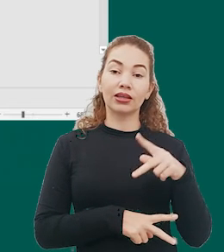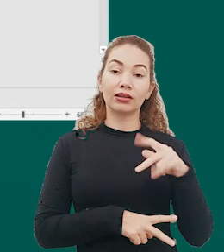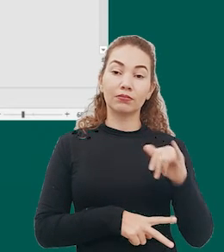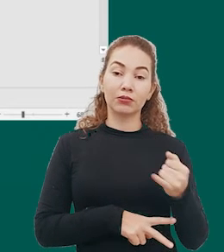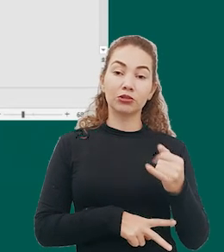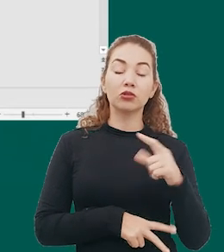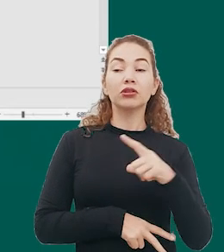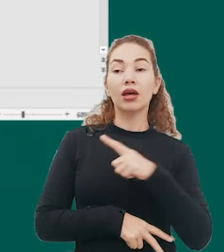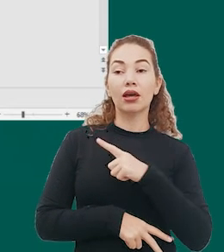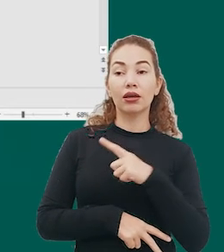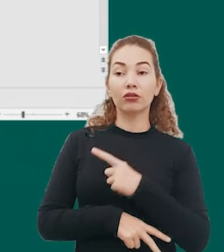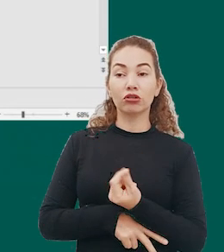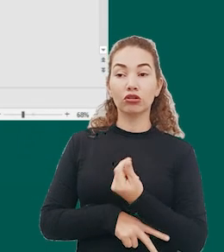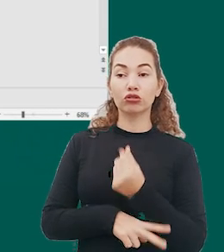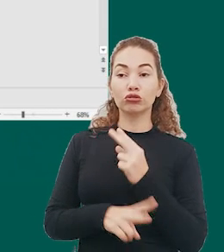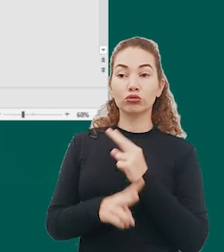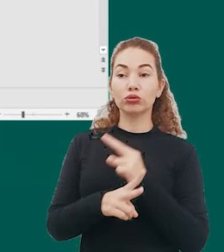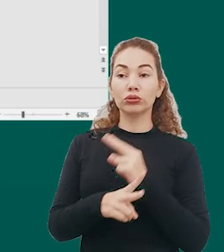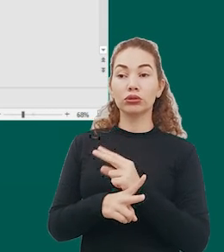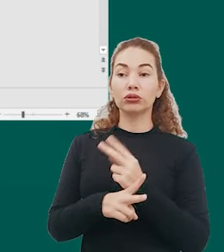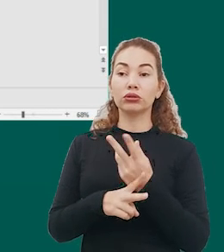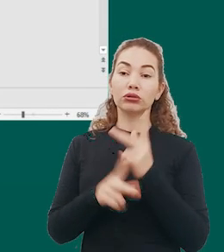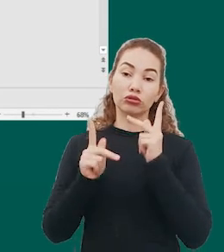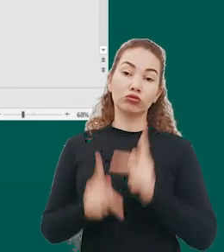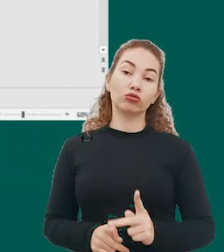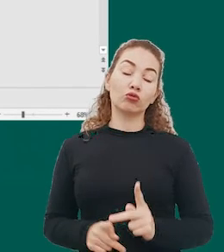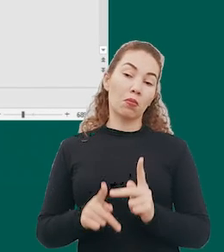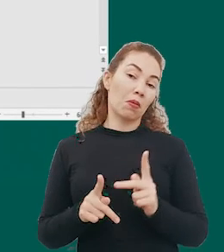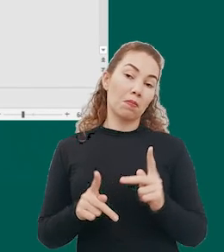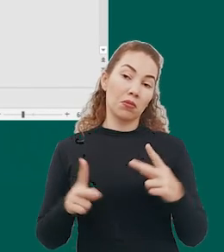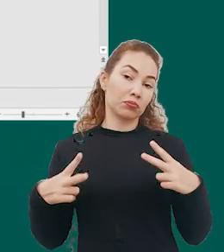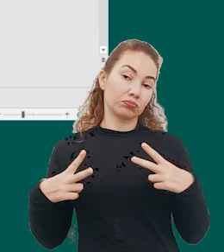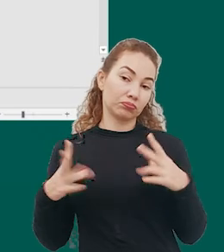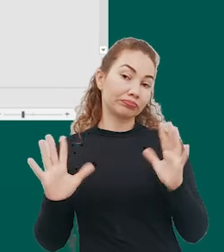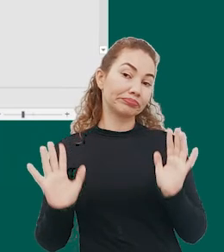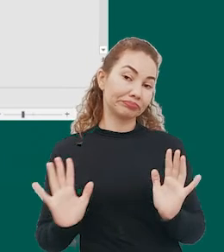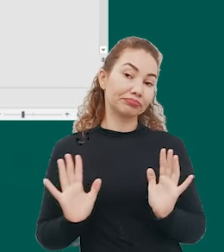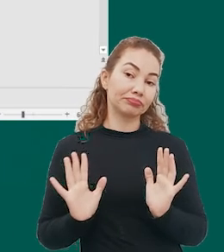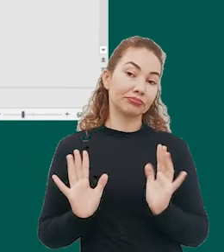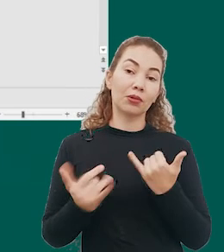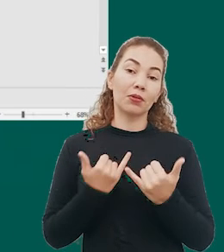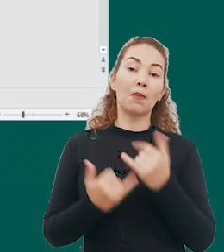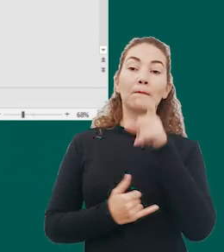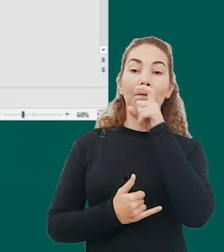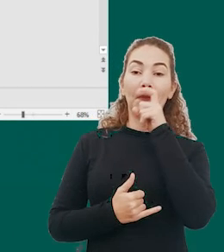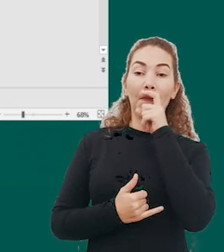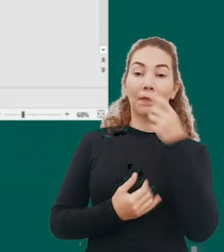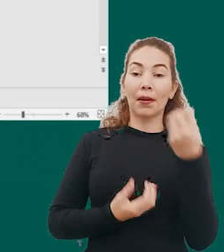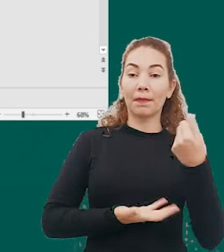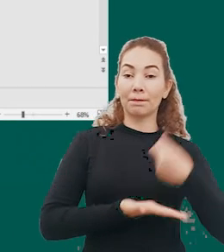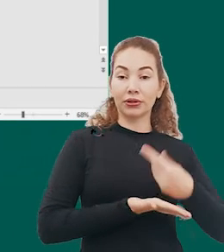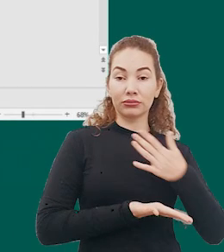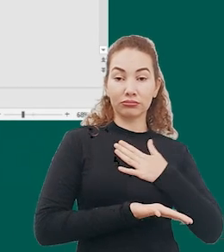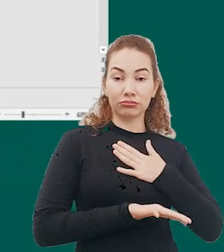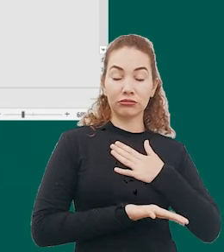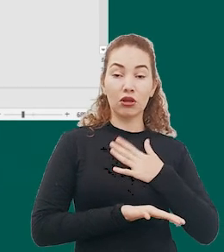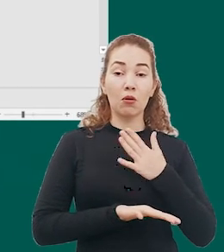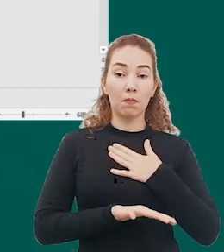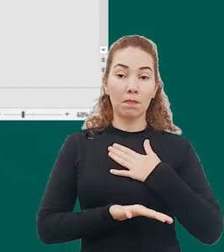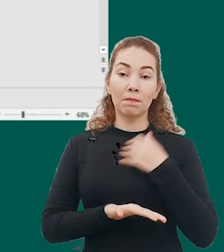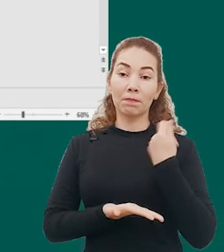eu tenho dinheiro emprestado de uma pessoa física. Vamos supor que meu pai me emprestou dinheiro, eu sou obrigada a